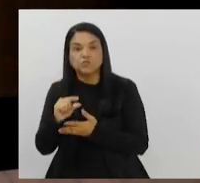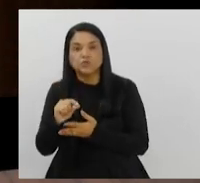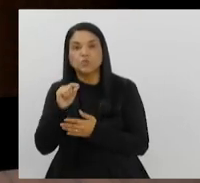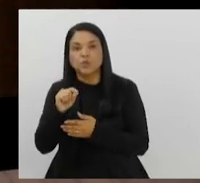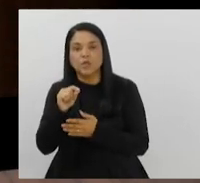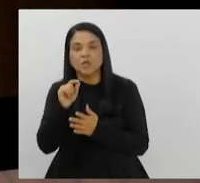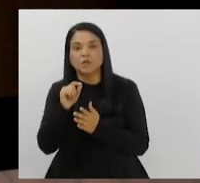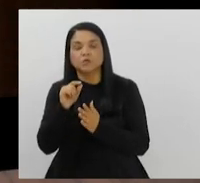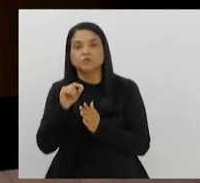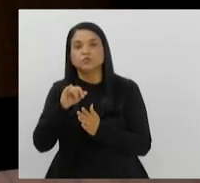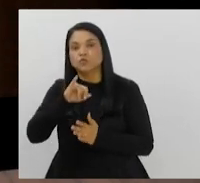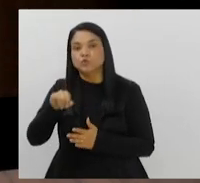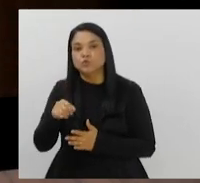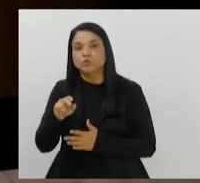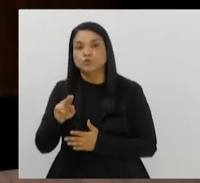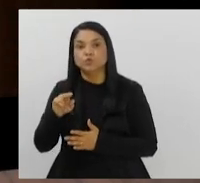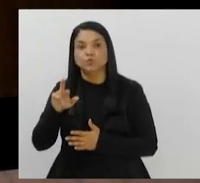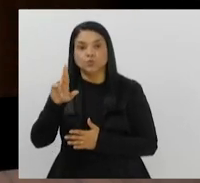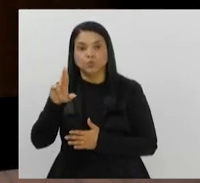os juros